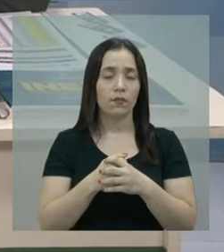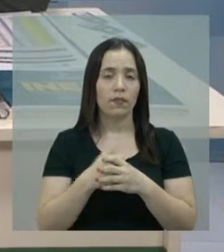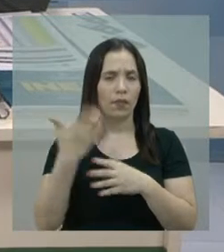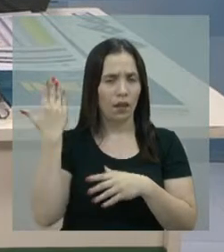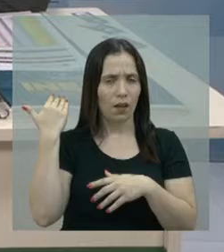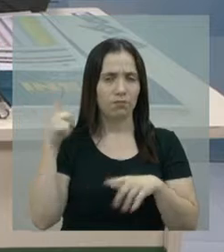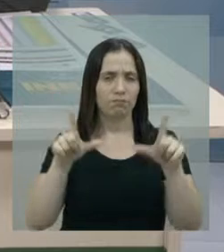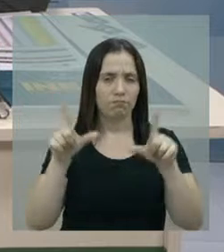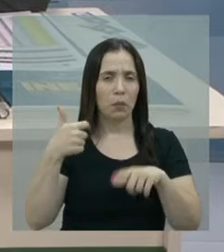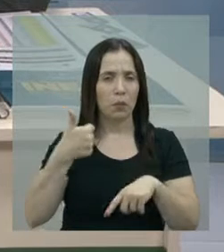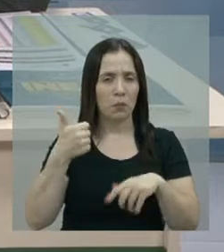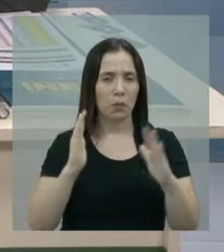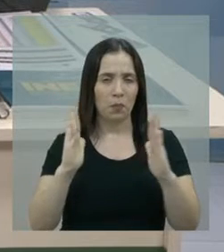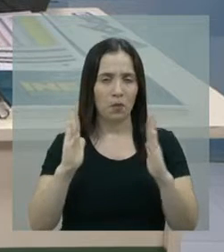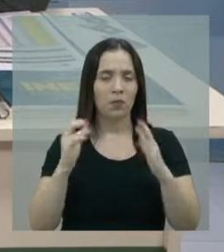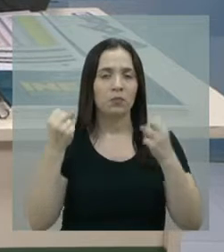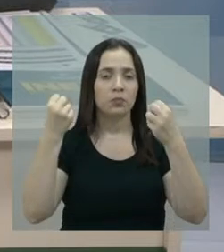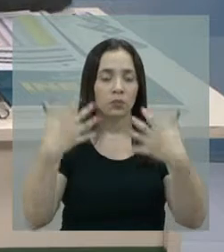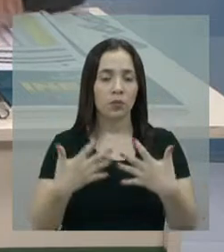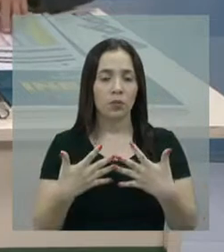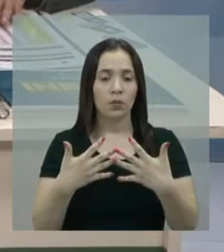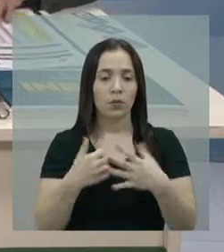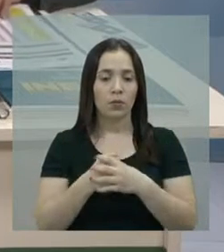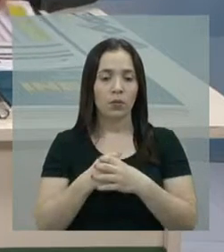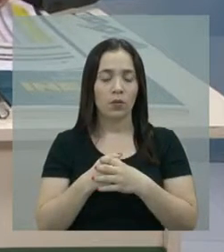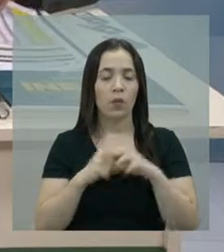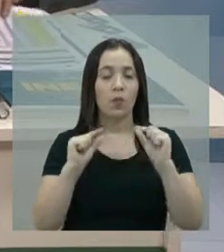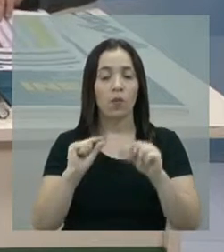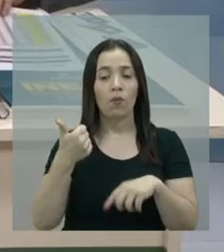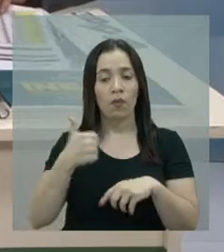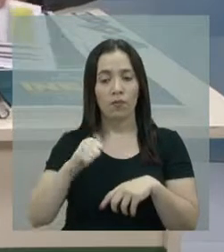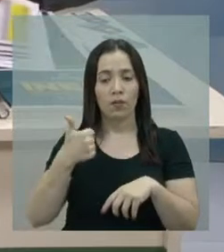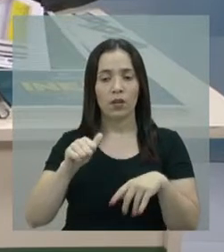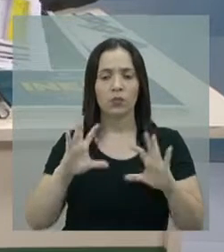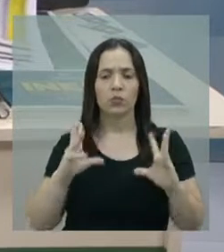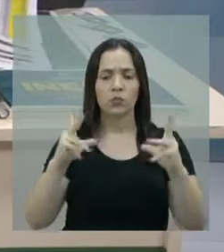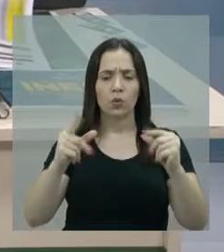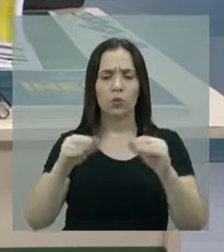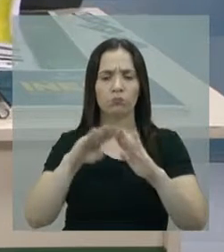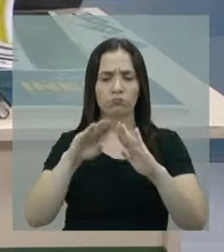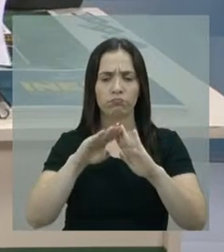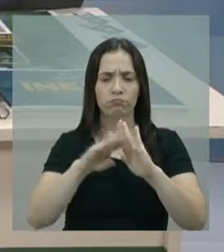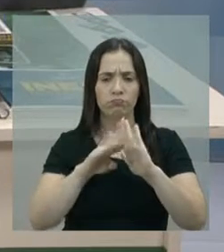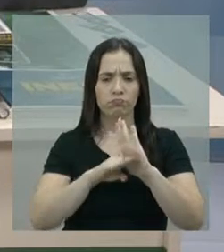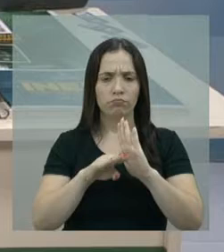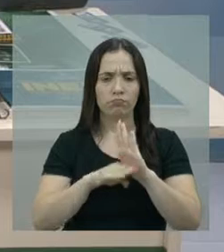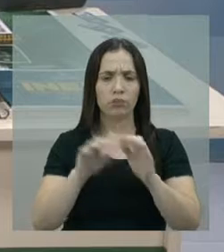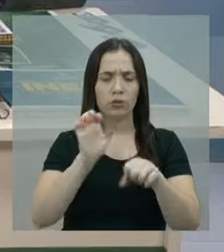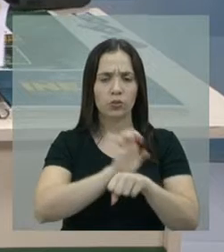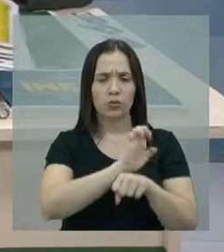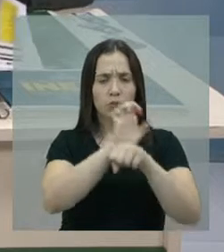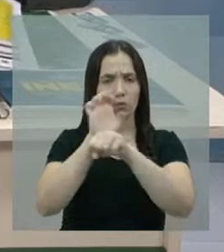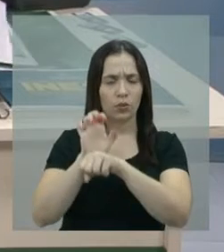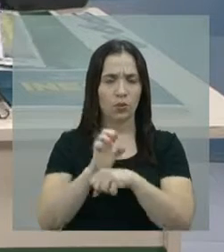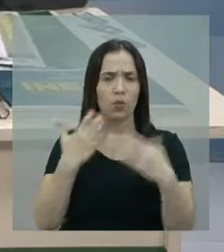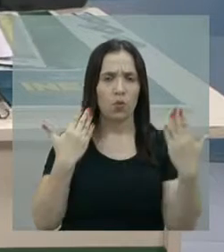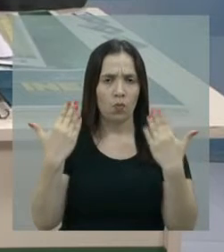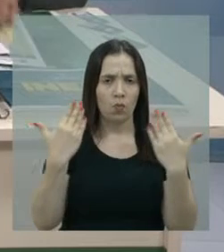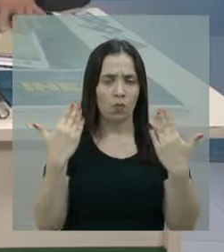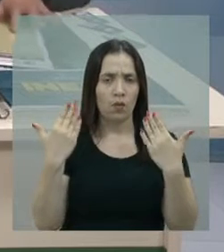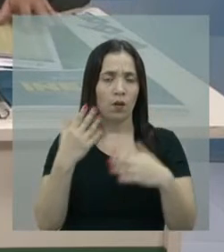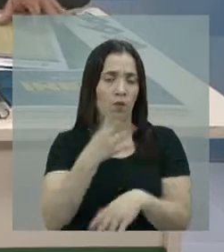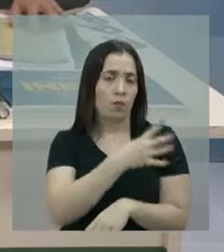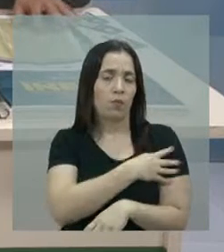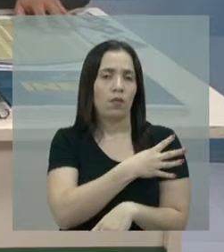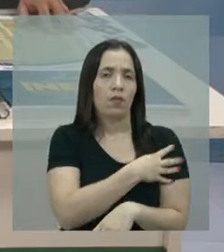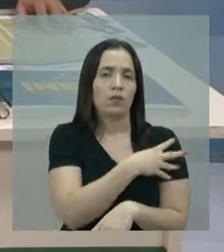anterior. Nós fizemos aqui, nós colocamos aqui a avaliação de todos os estados da federação em relação à quarta